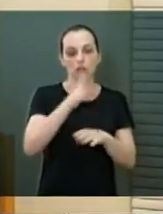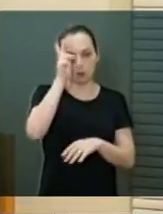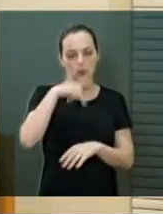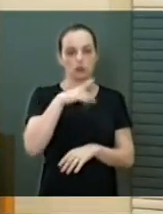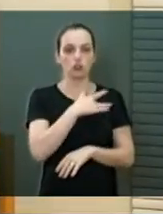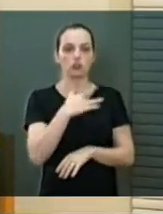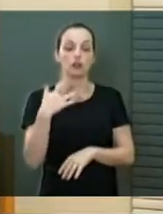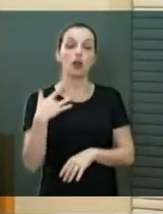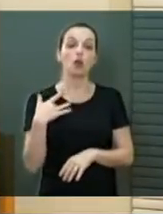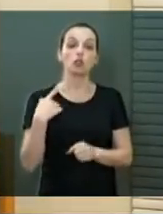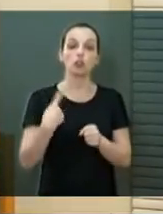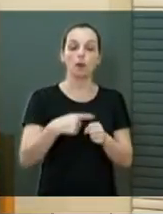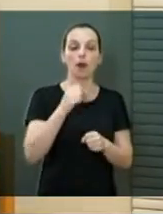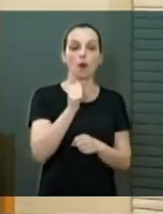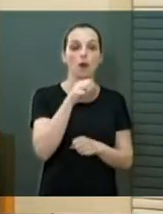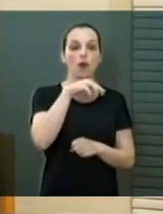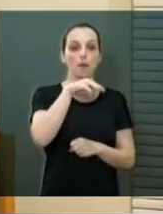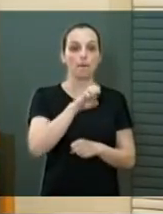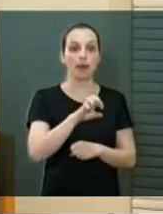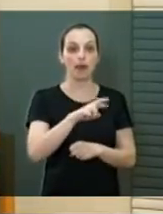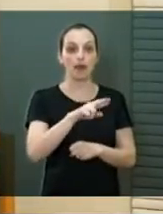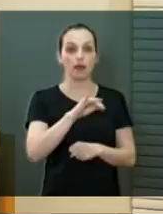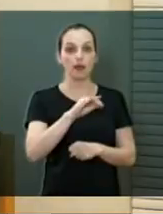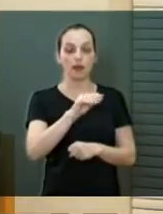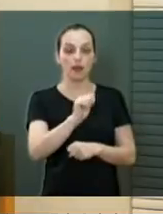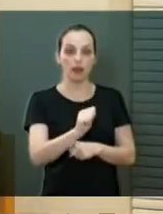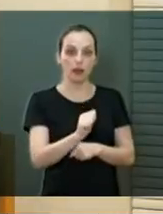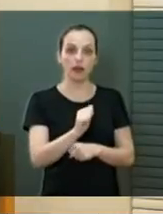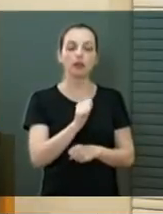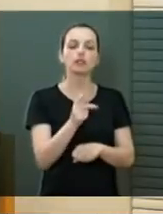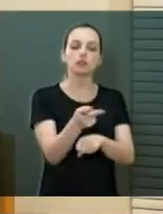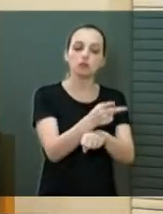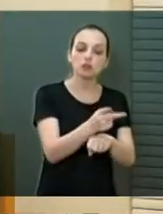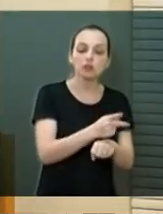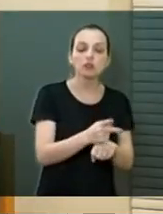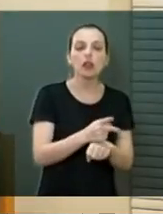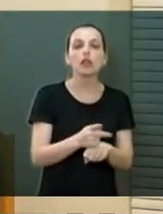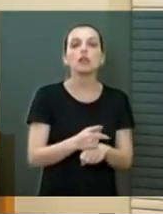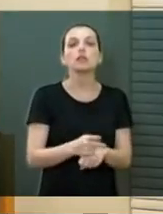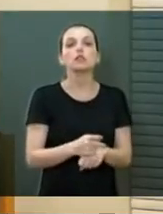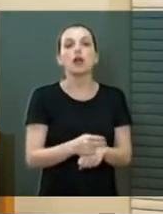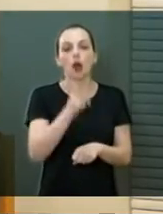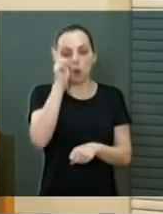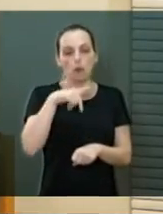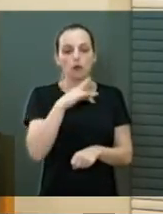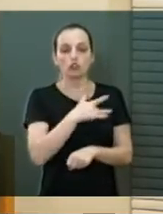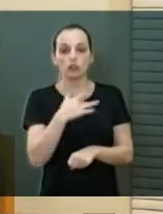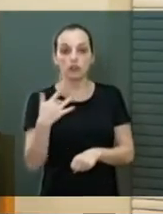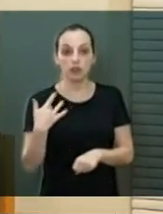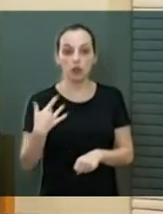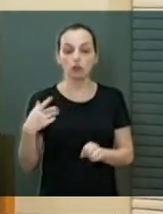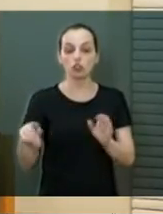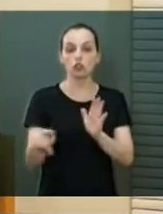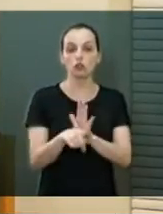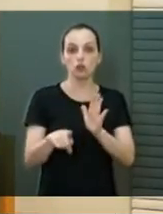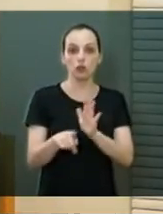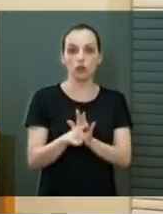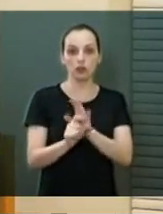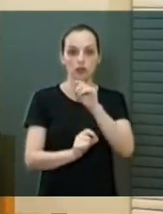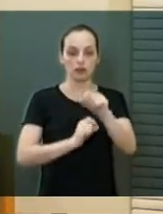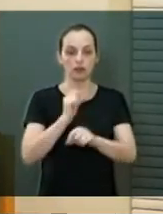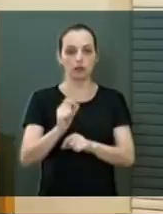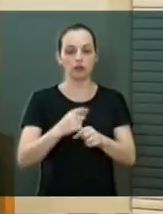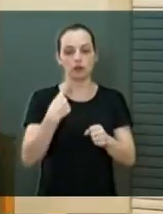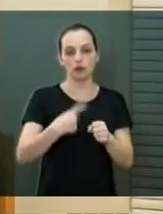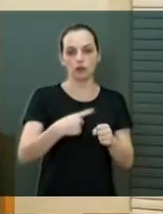Jardim América. A fim de verificar as atuais demandas da Unidade Básica de Saúde Dr. Marcelo Edgar Drouet, no Jardim